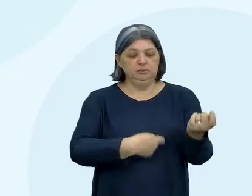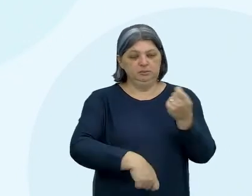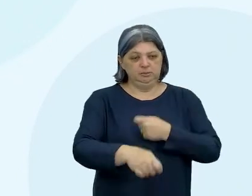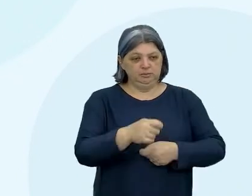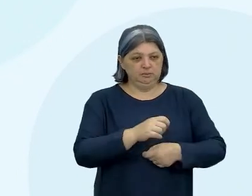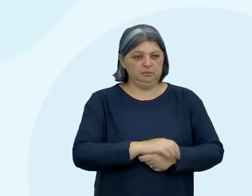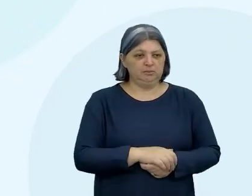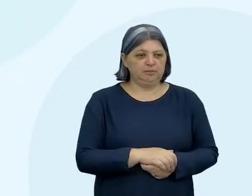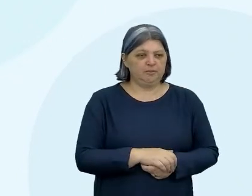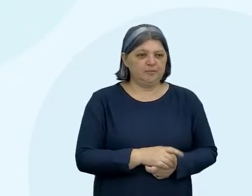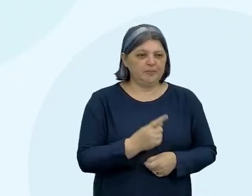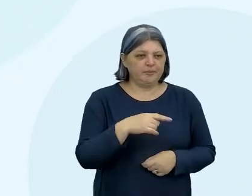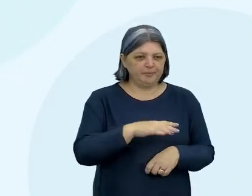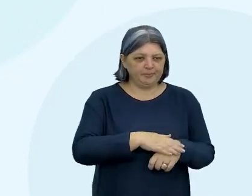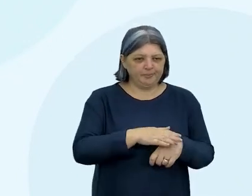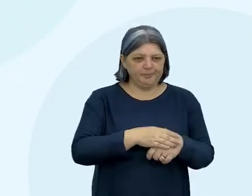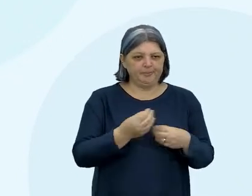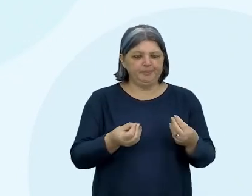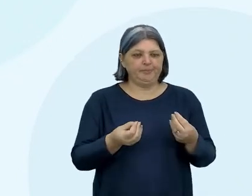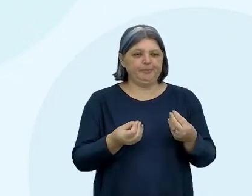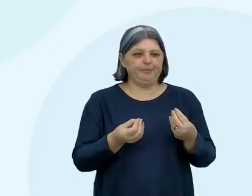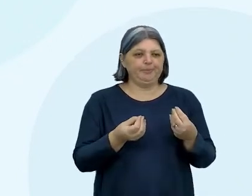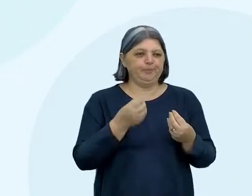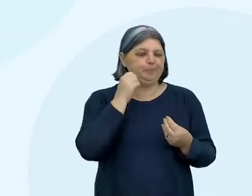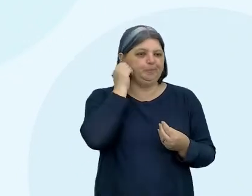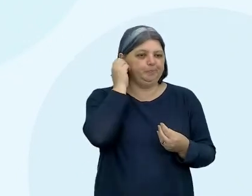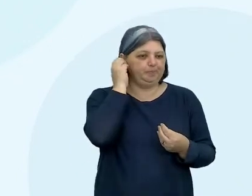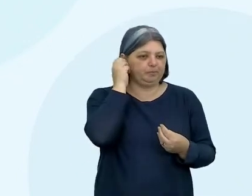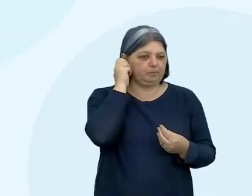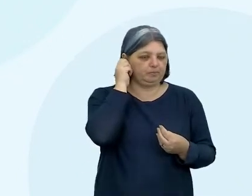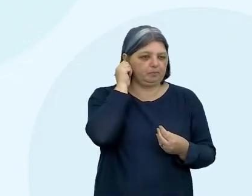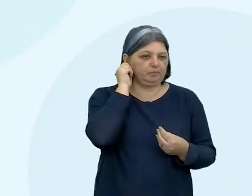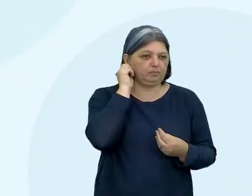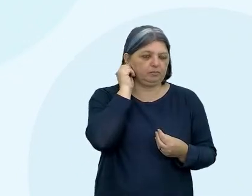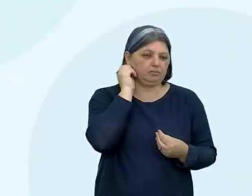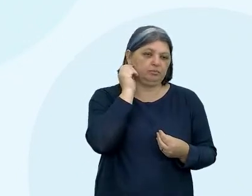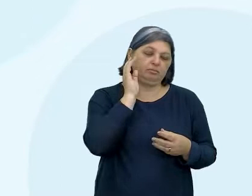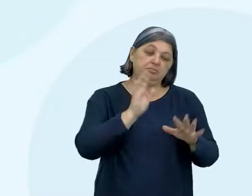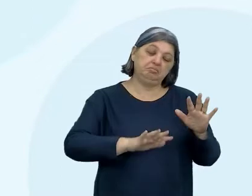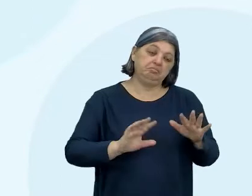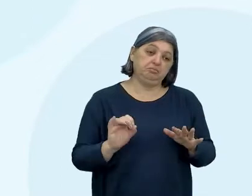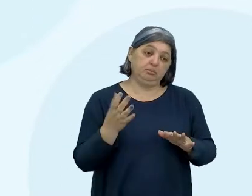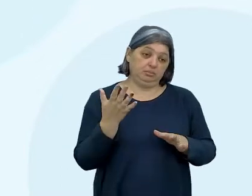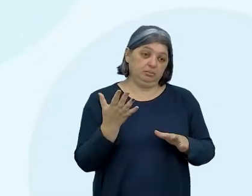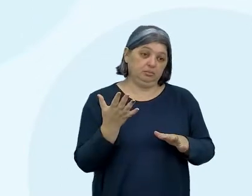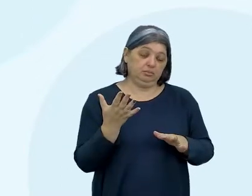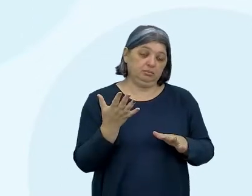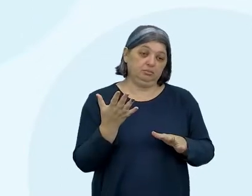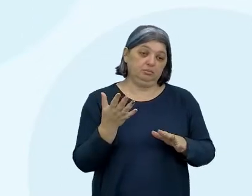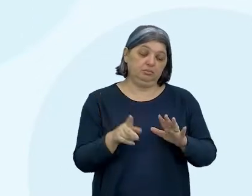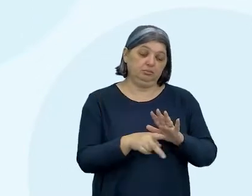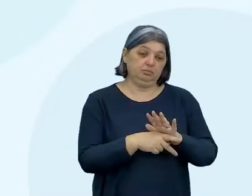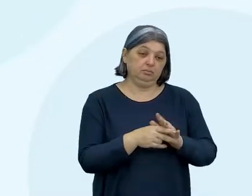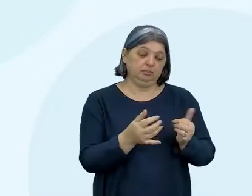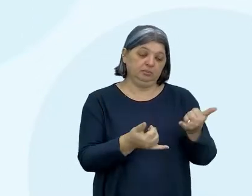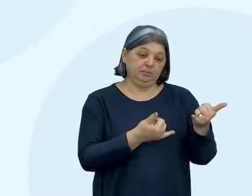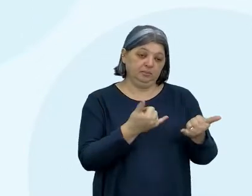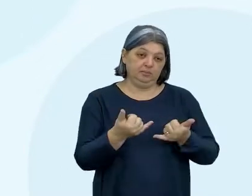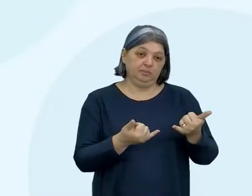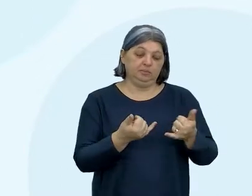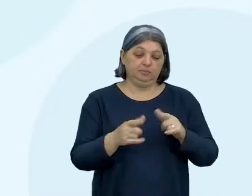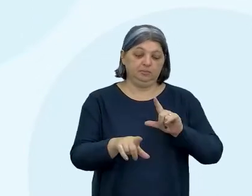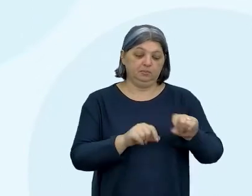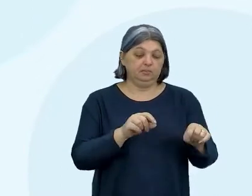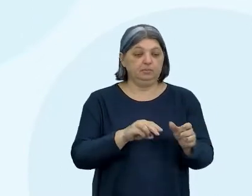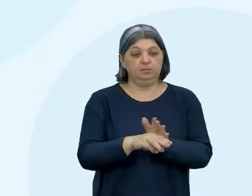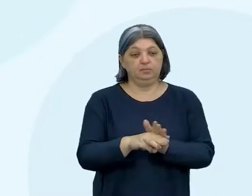Aí vocês farão algumas considerações em uma situação de jogo. A escolha da